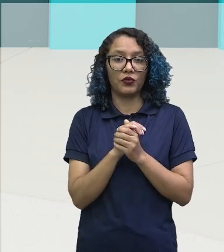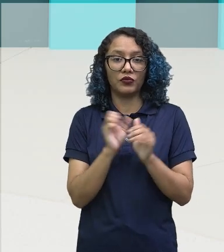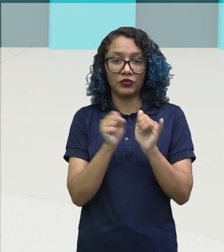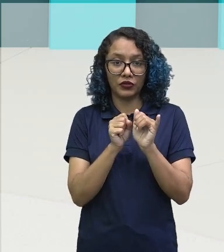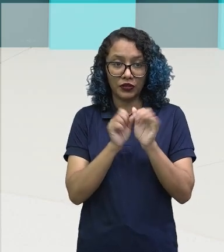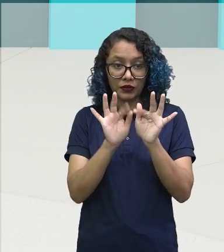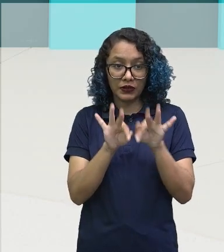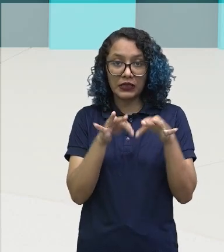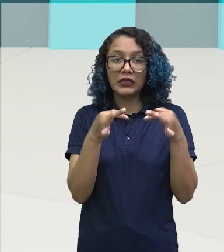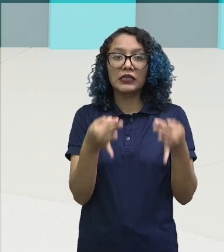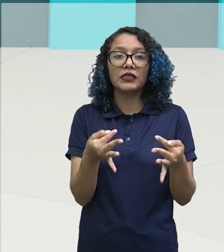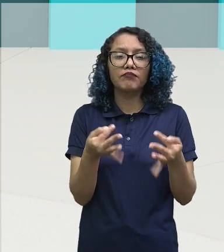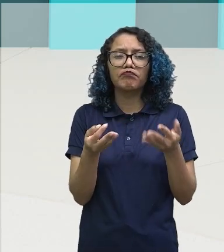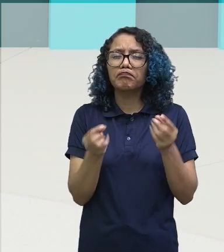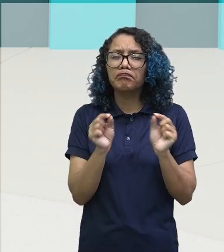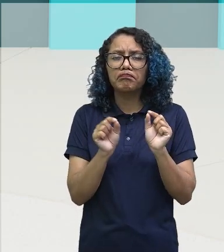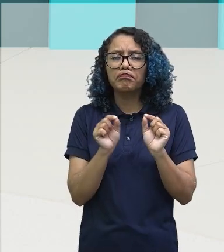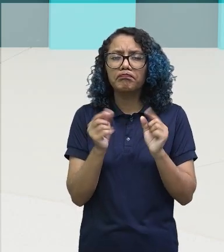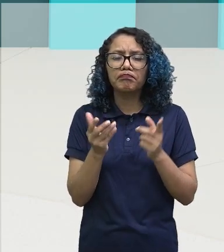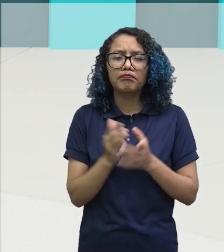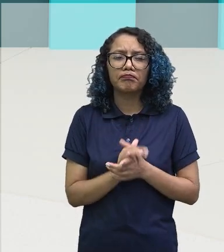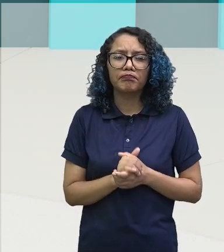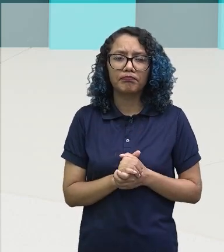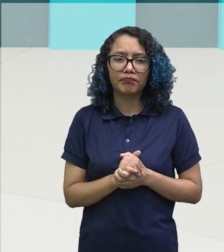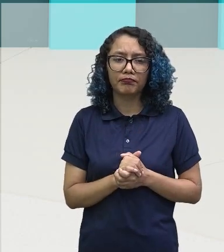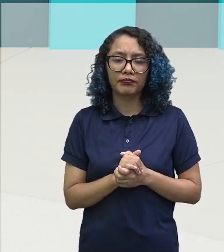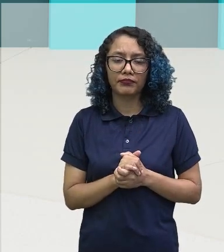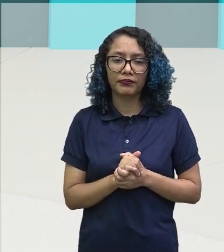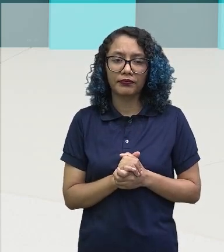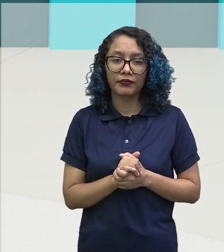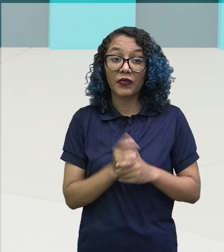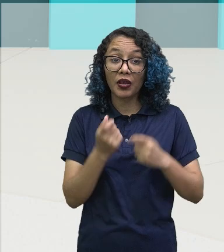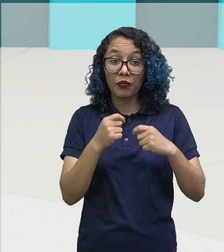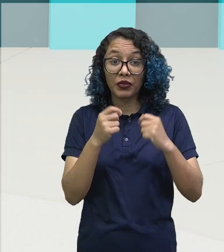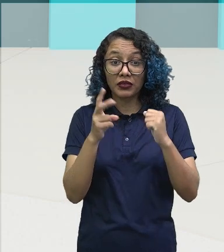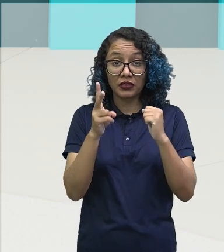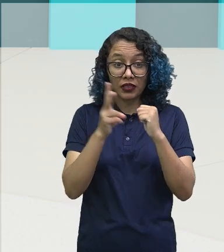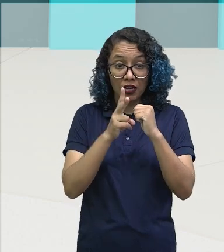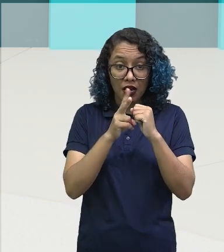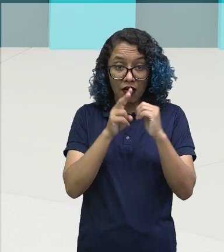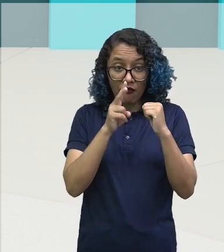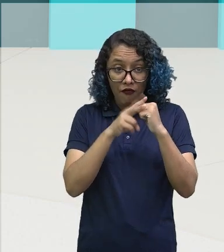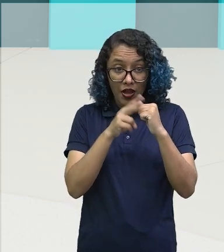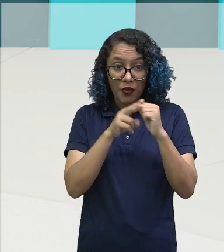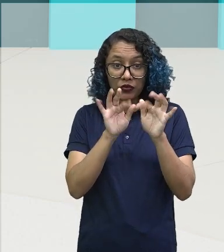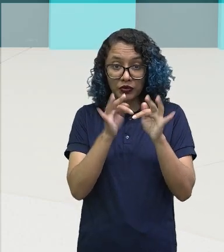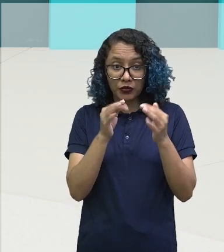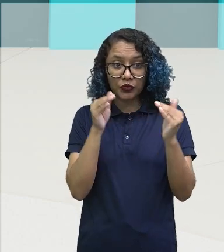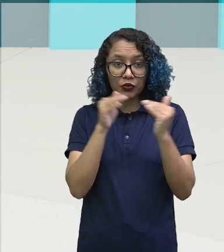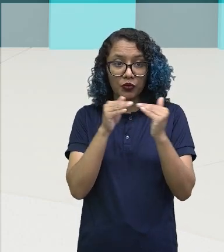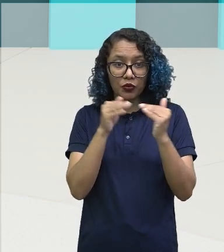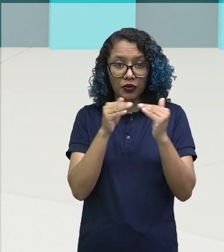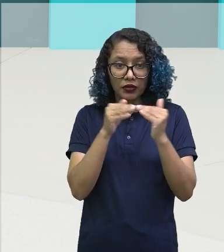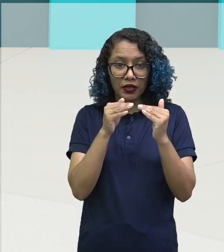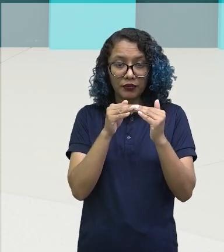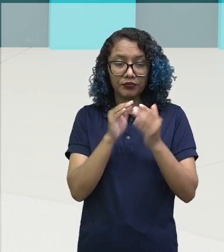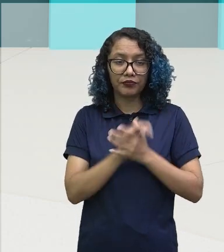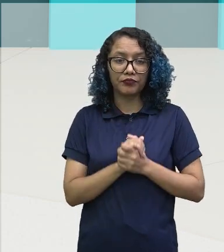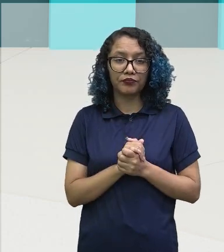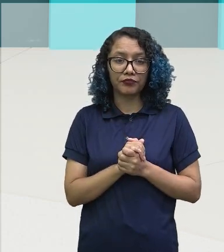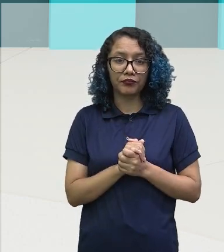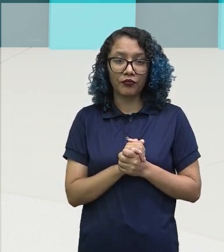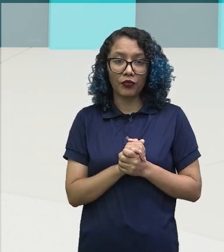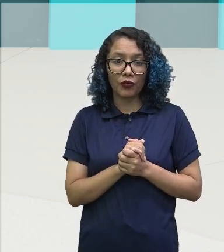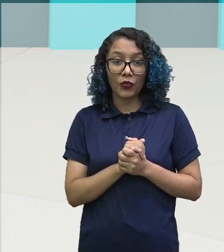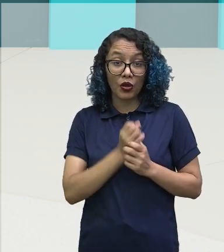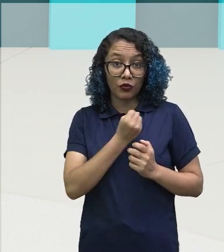O sujeito simples, ele vai concordar em número e pessoa com o verbo, certo? Então, se eu tenho